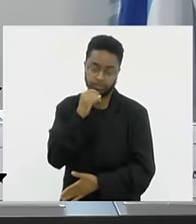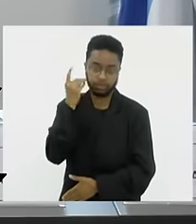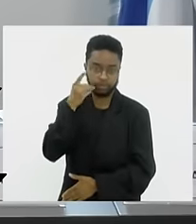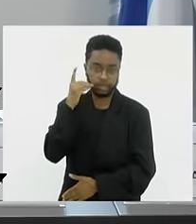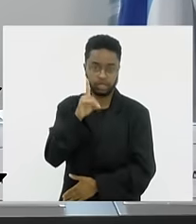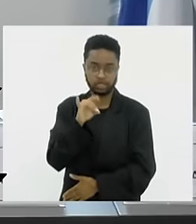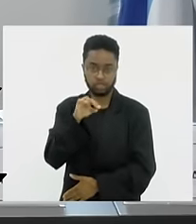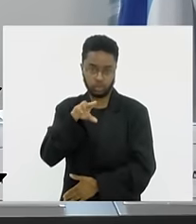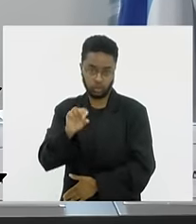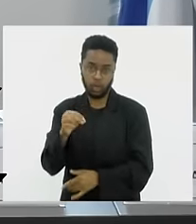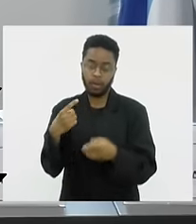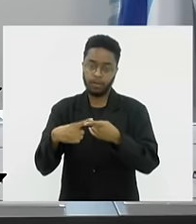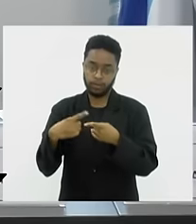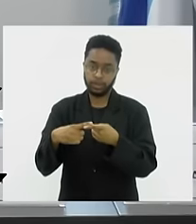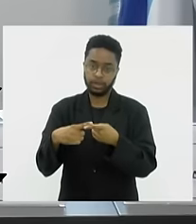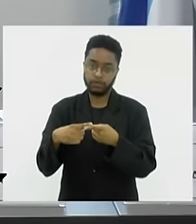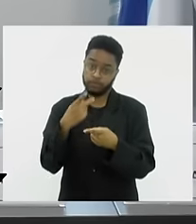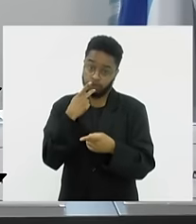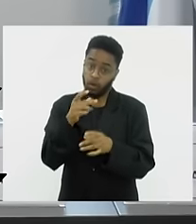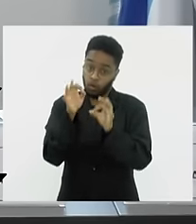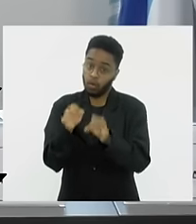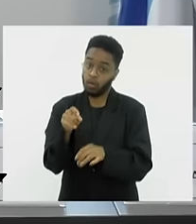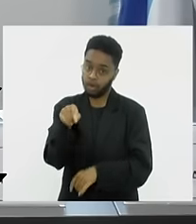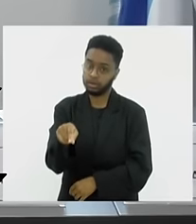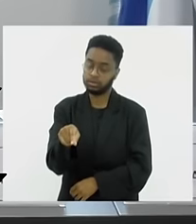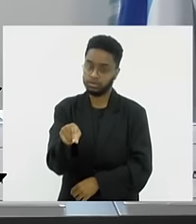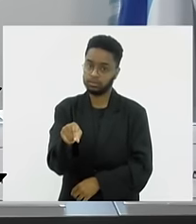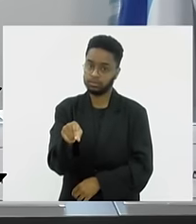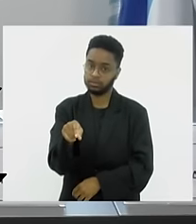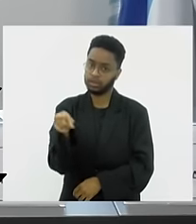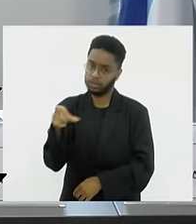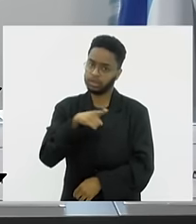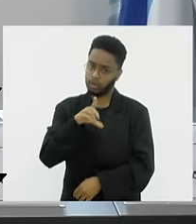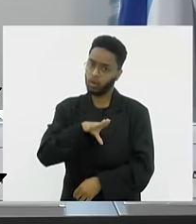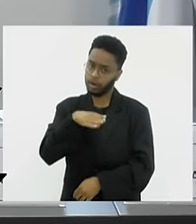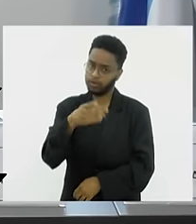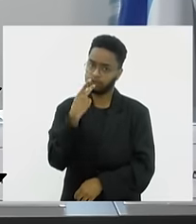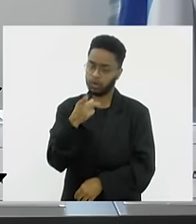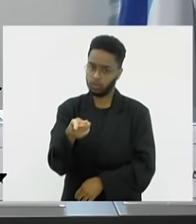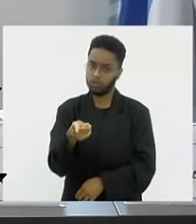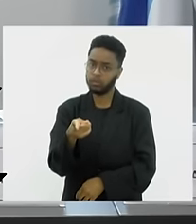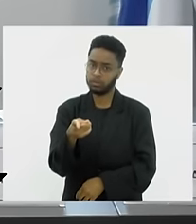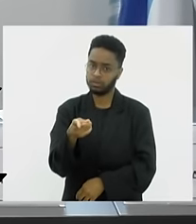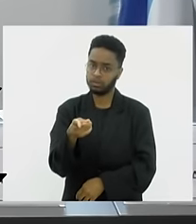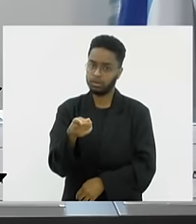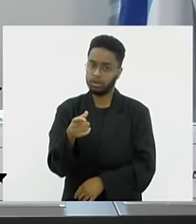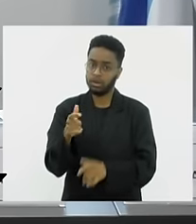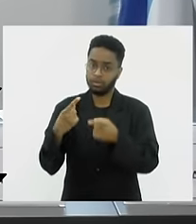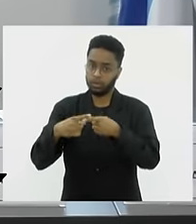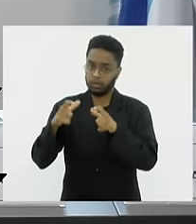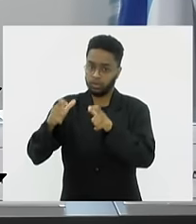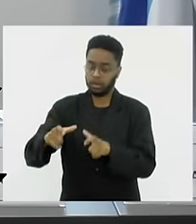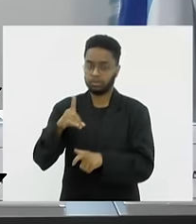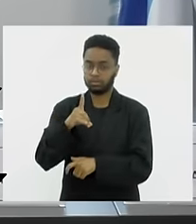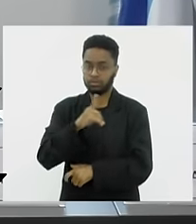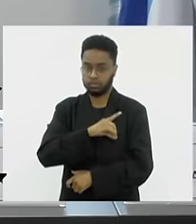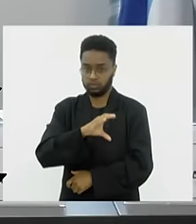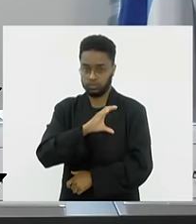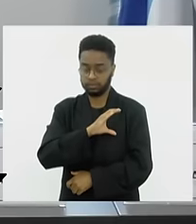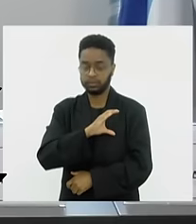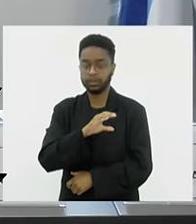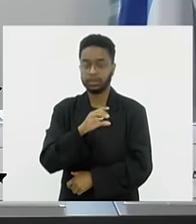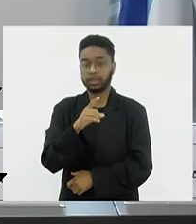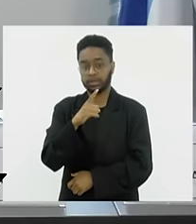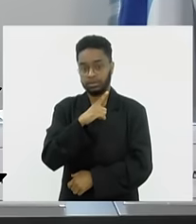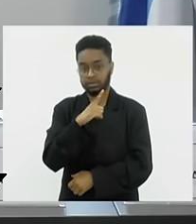Dino. Moro lá. Que fez aqui uma afirmação. Foi corajoso de fazer a afirmação. Olha, em Caxias